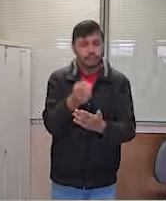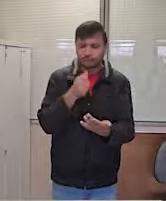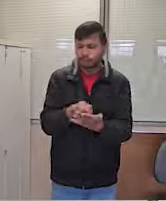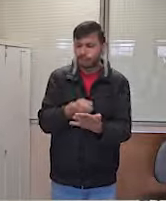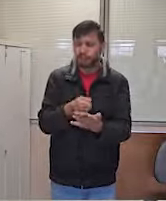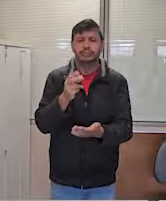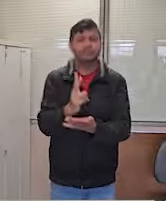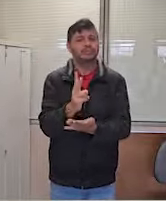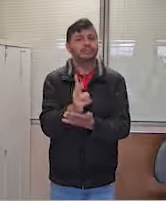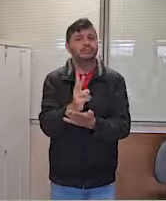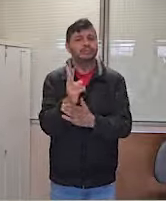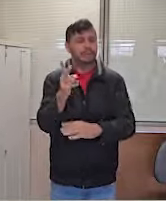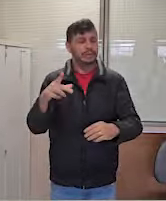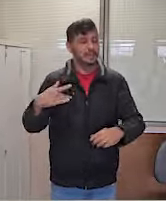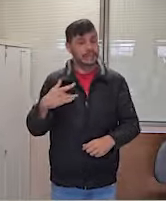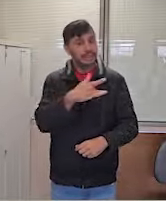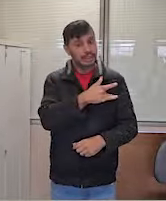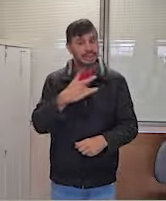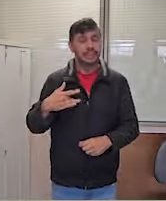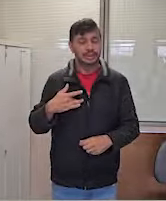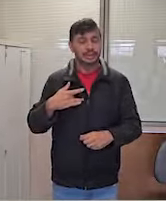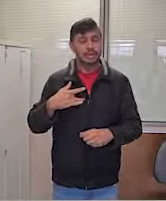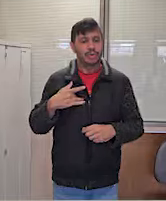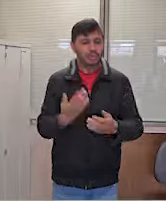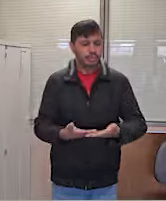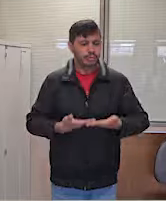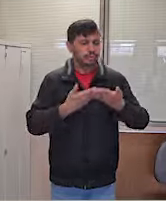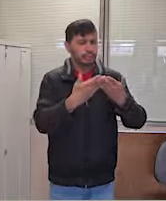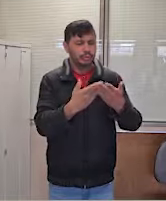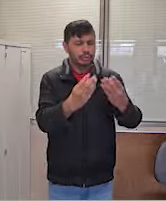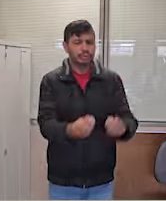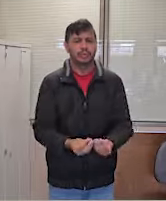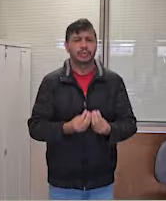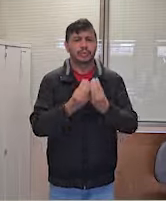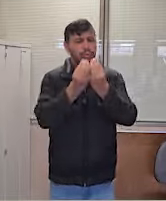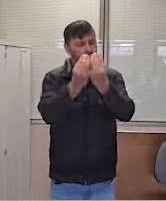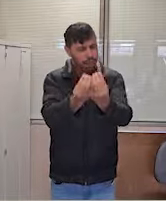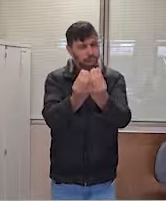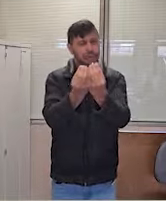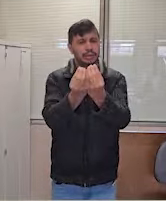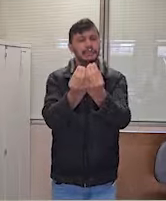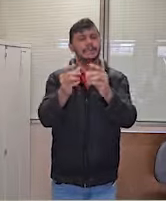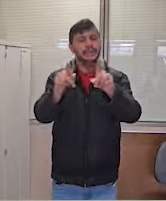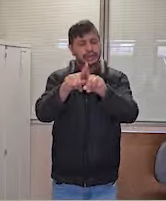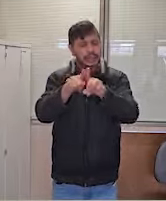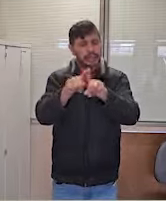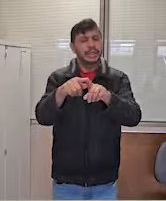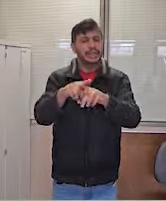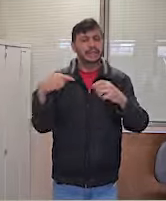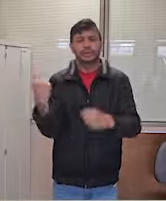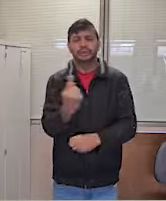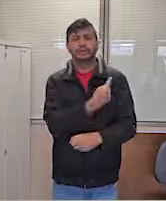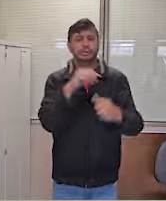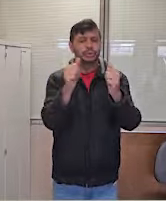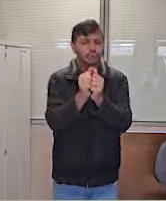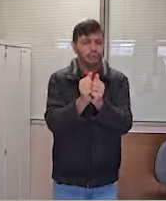continua a fazer até hoje. Então, na questão da saúde, quem merece esse pedacinho da obra do NSCF, que